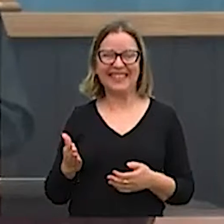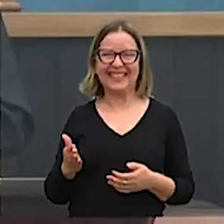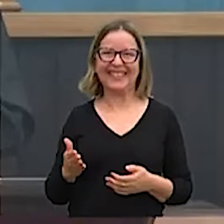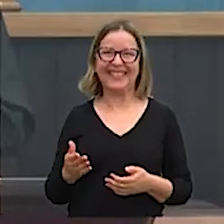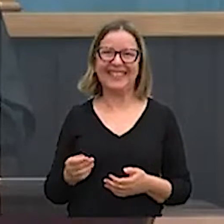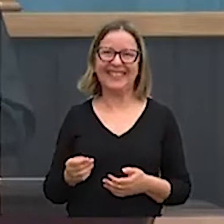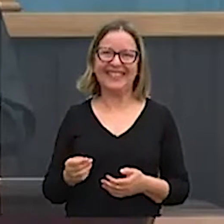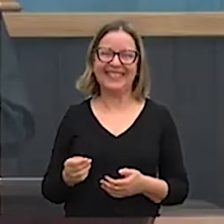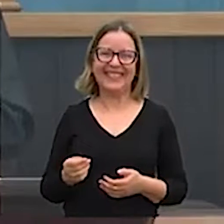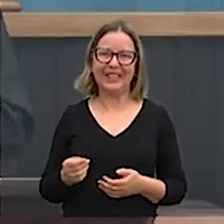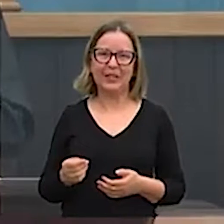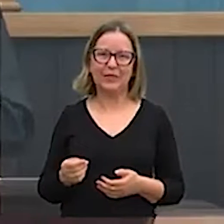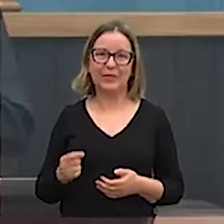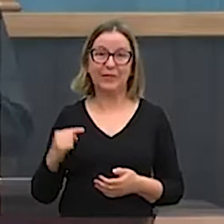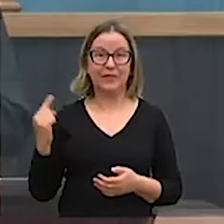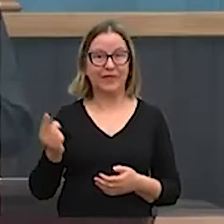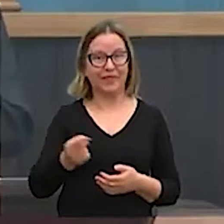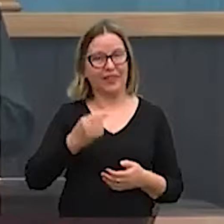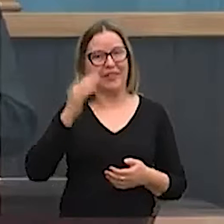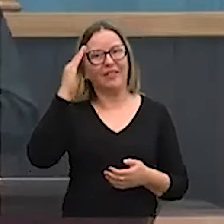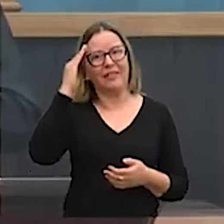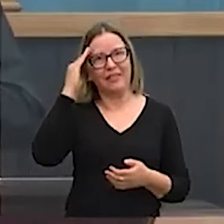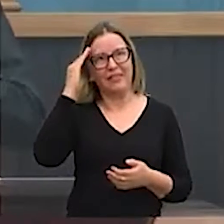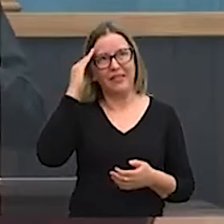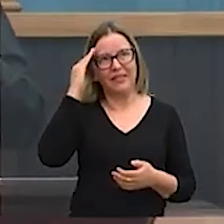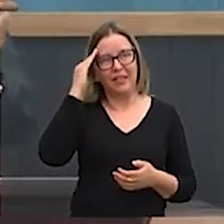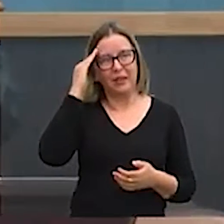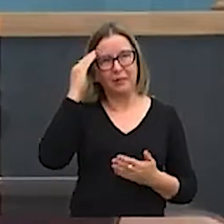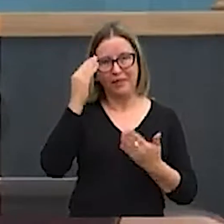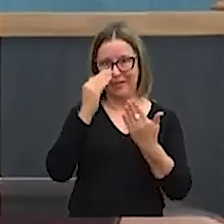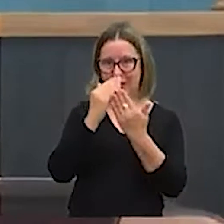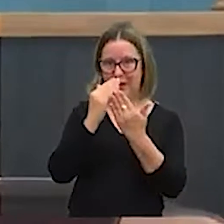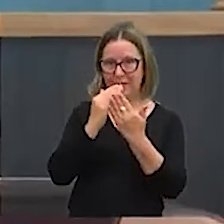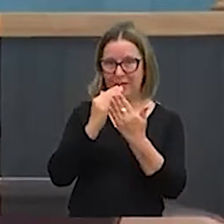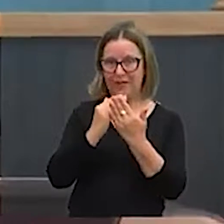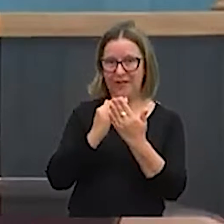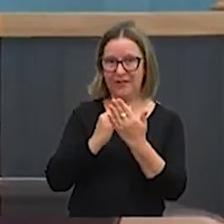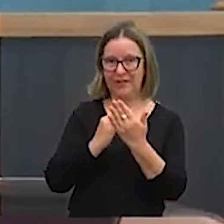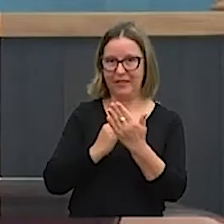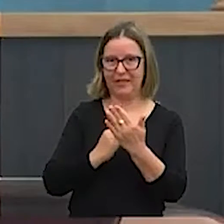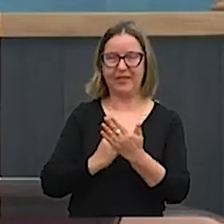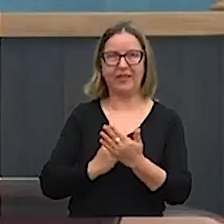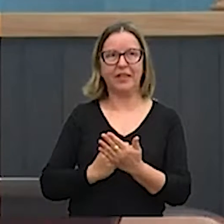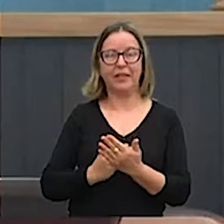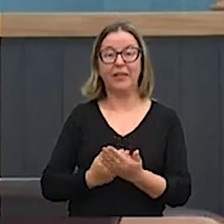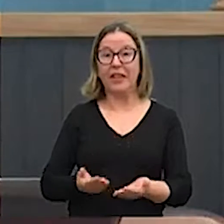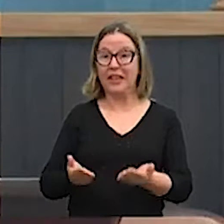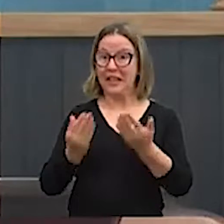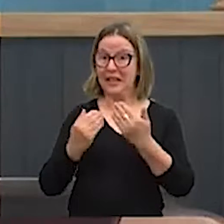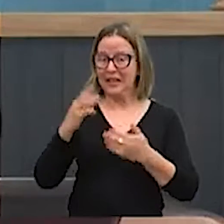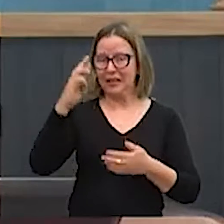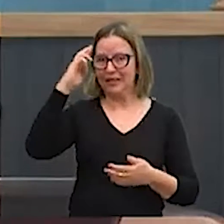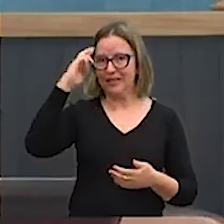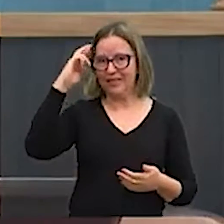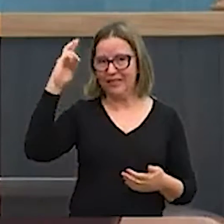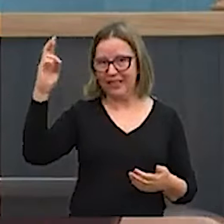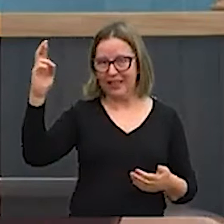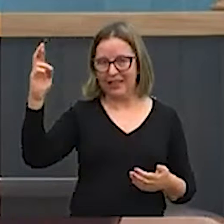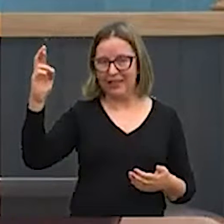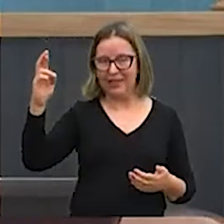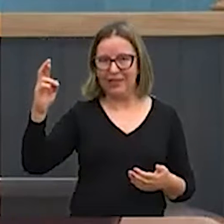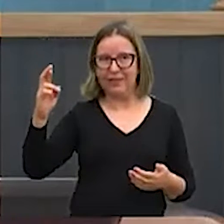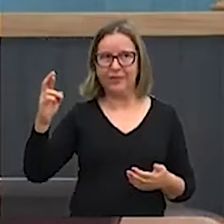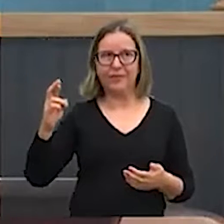gente sabe que o projeto que eu recebi do Senhor foi